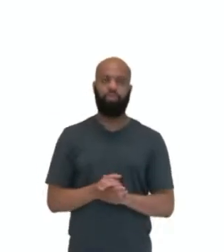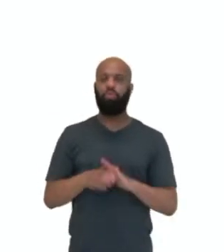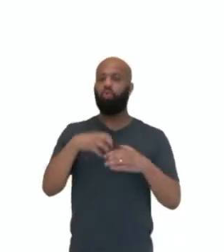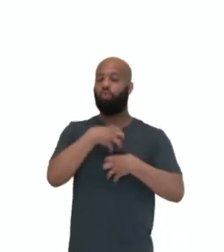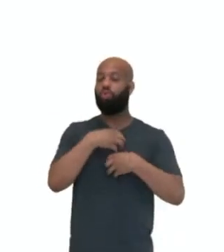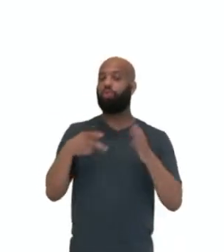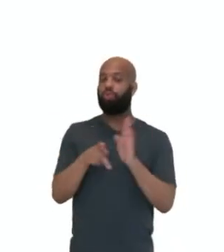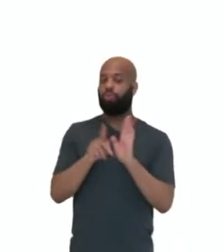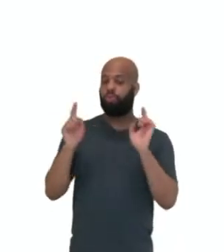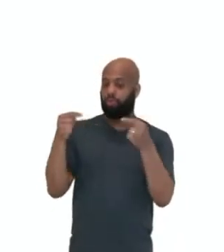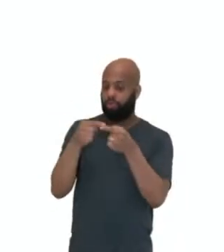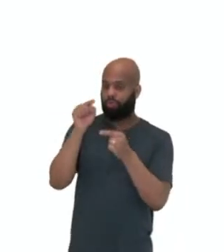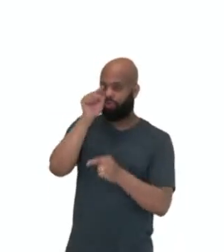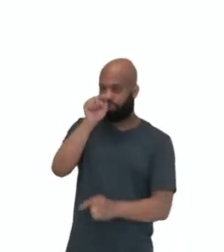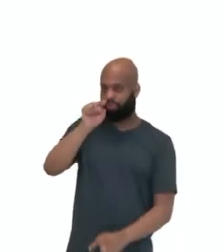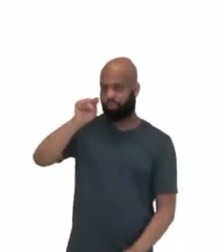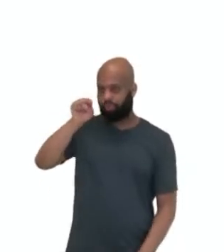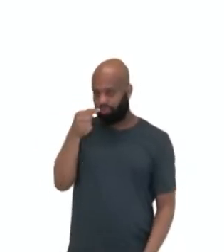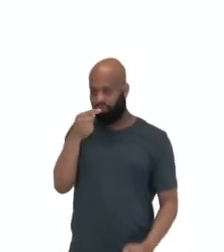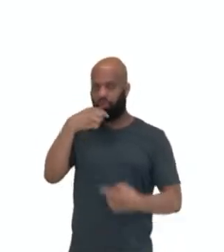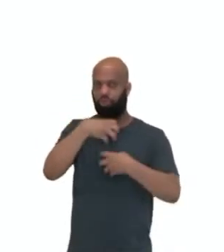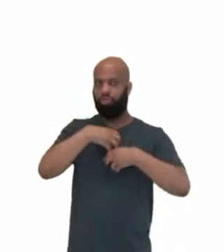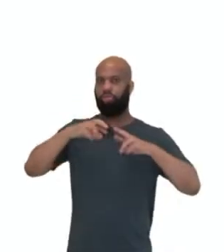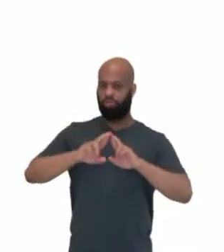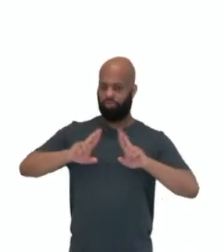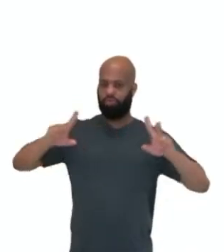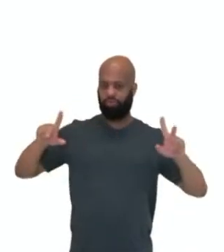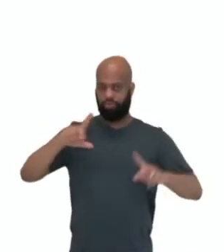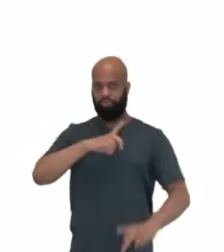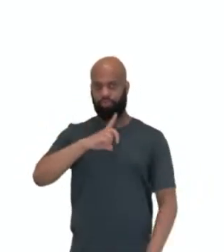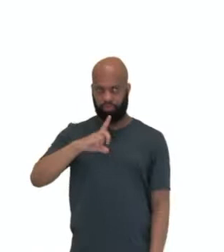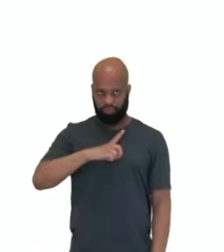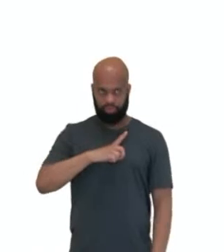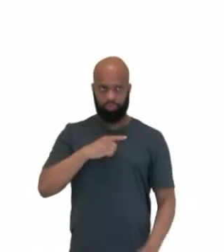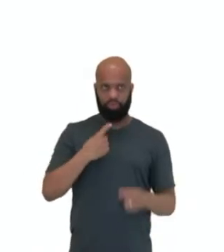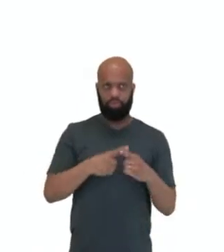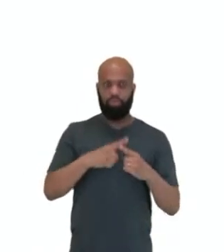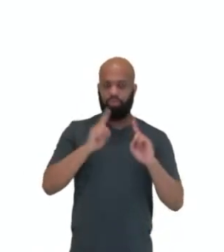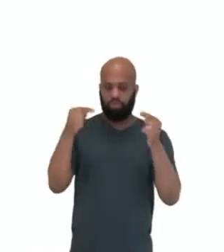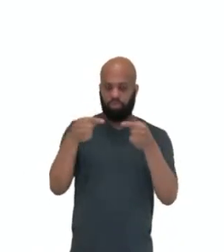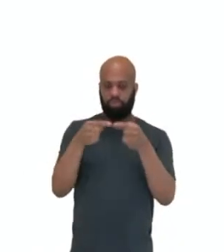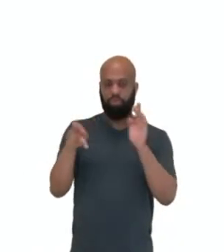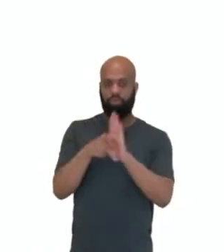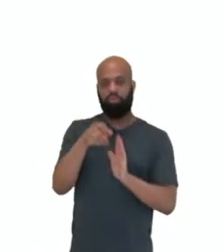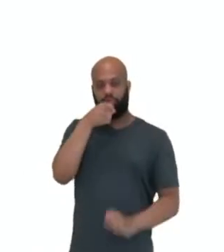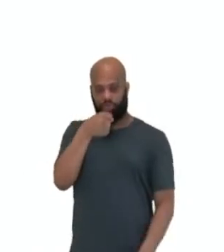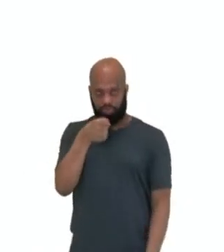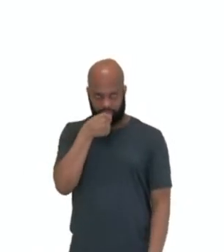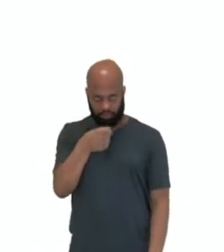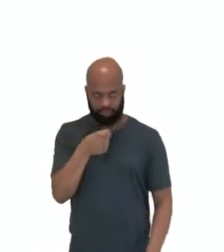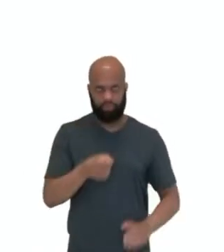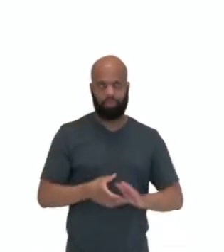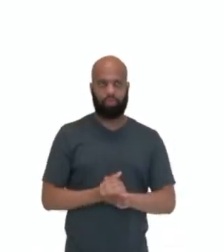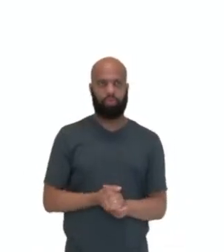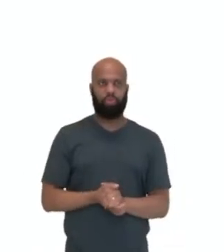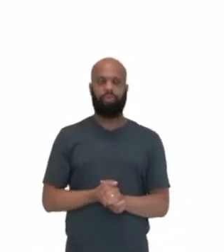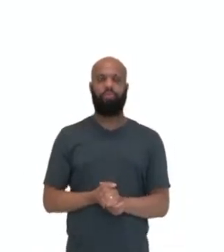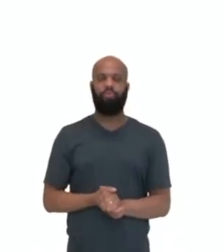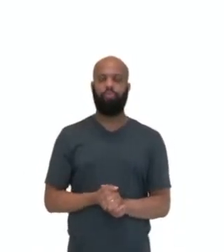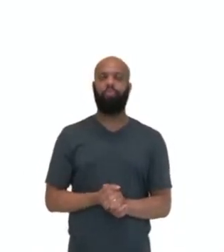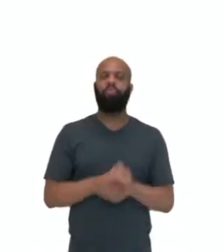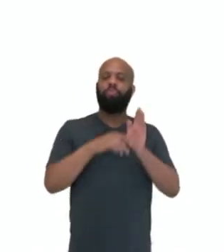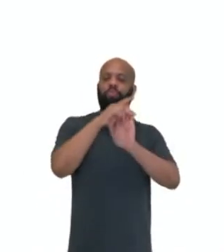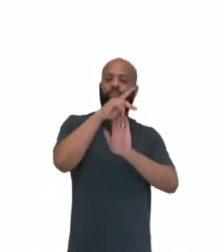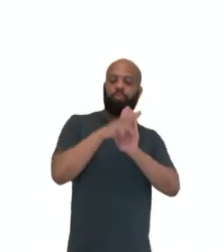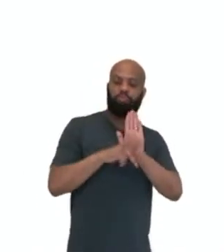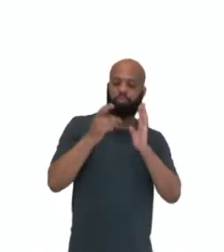acordo com a reportagem mesmo. Não estranhe que temos vários pontos e vírgulas e várias outras pontuações diferenciadas aqui.